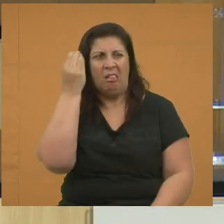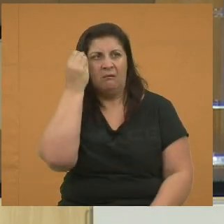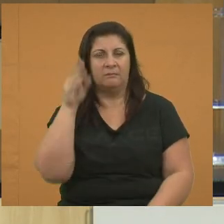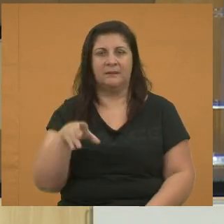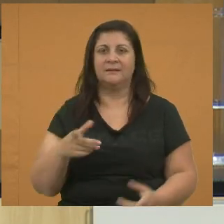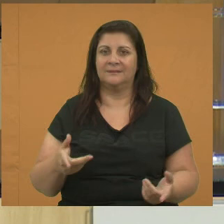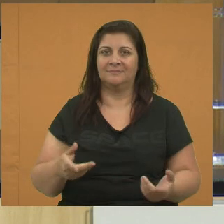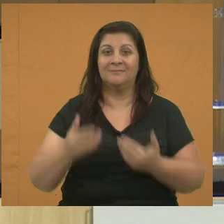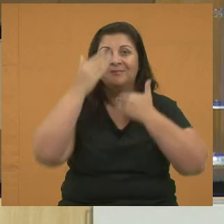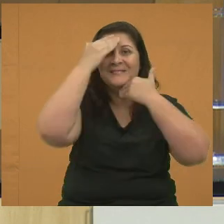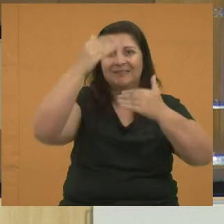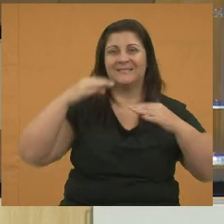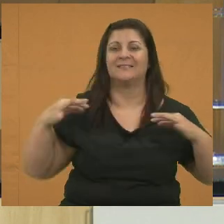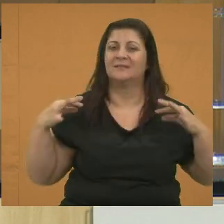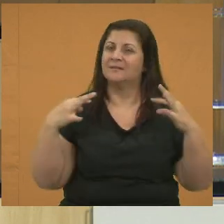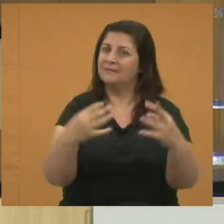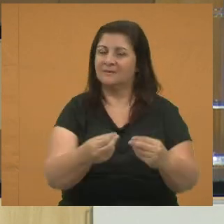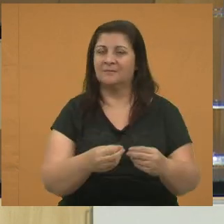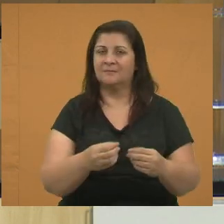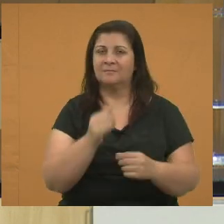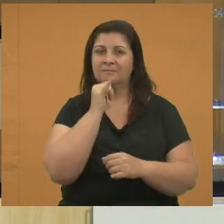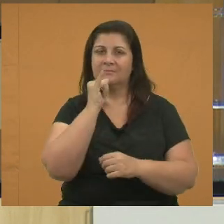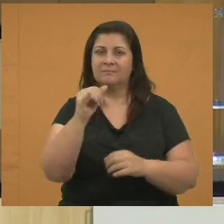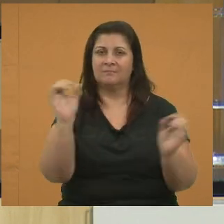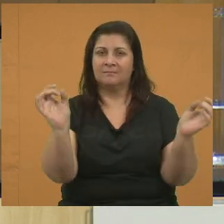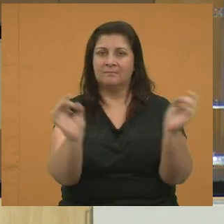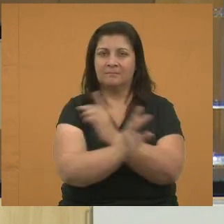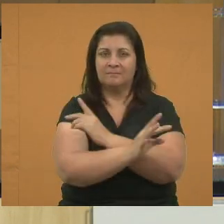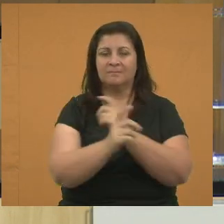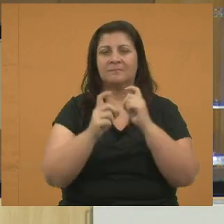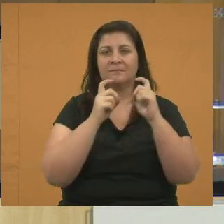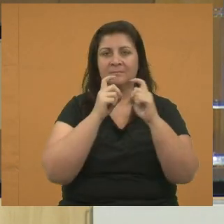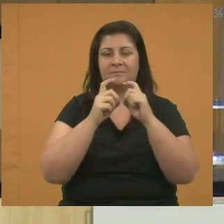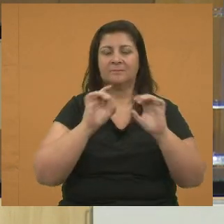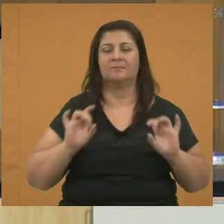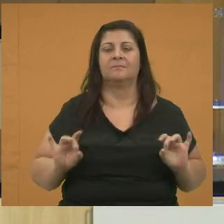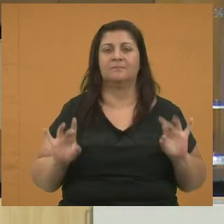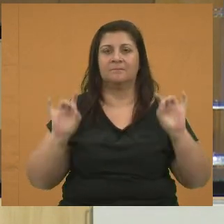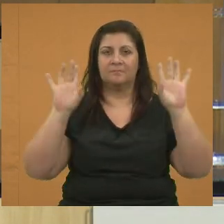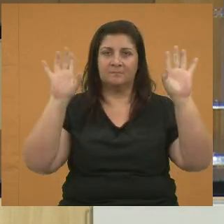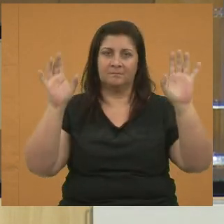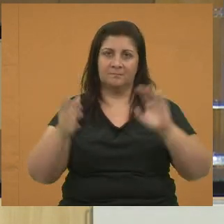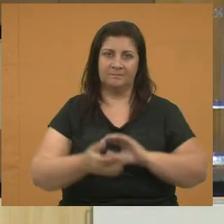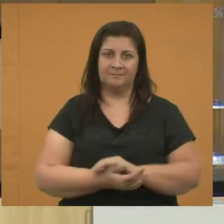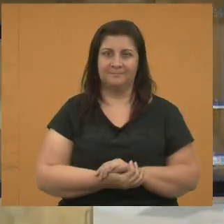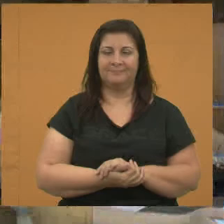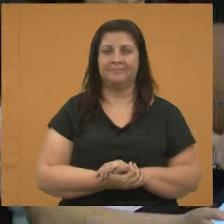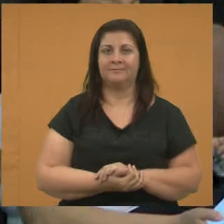Agradeço a presença de todos e declaro encerrado essa presente sessão solene.